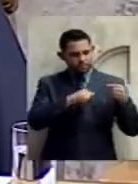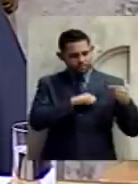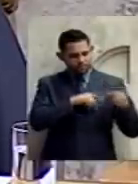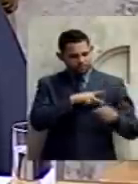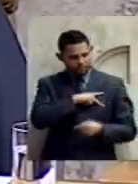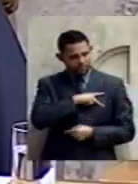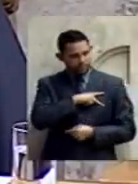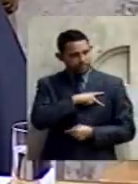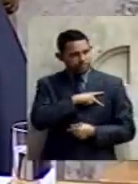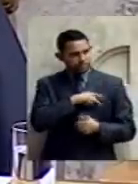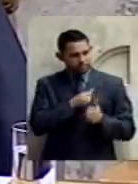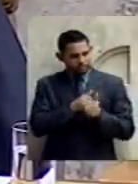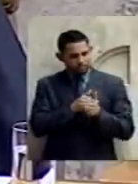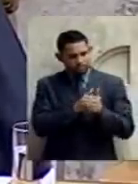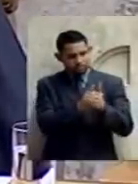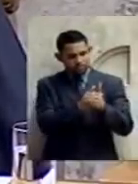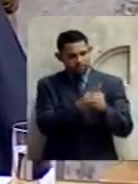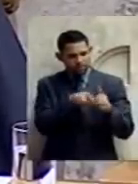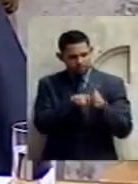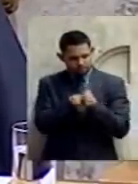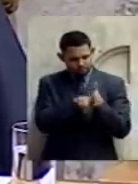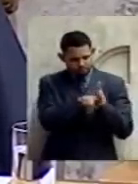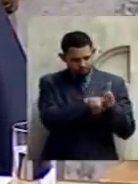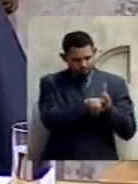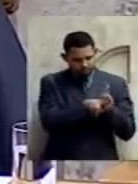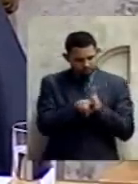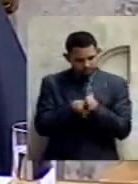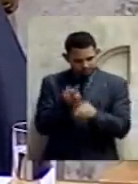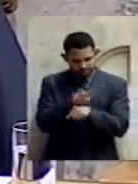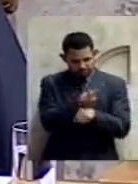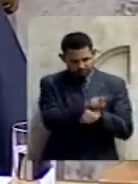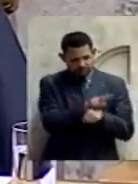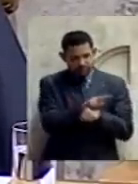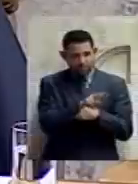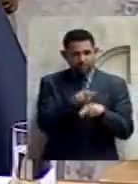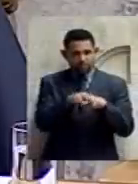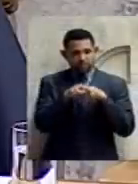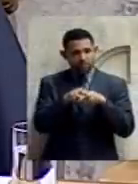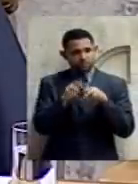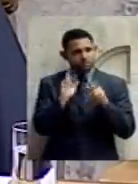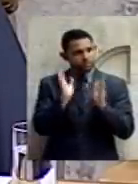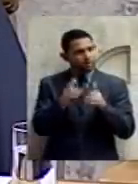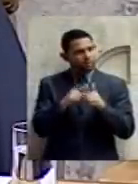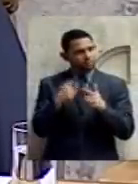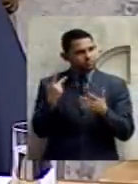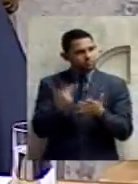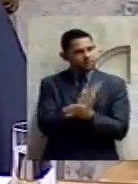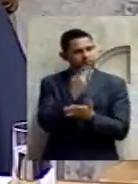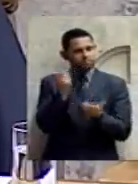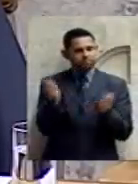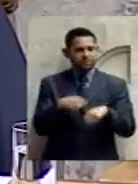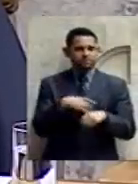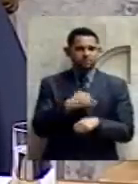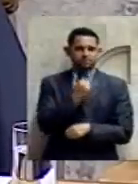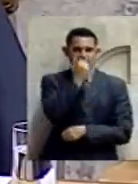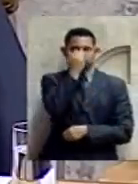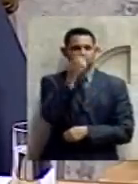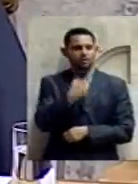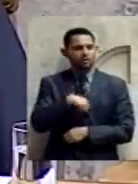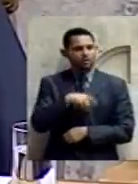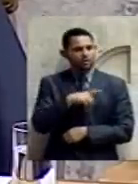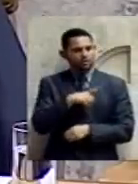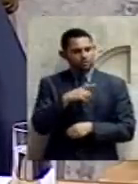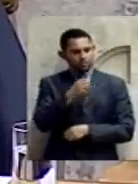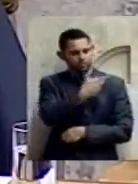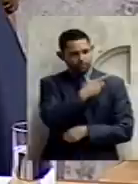Público de conduzir investigações. Eis um dos maiores atentados que se pode conceber ao Estado